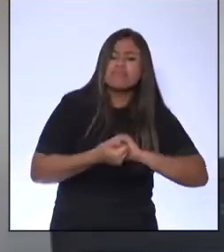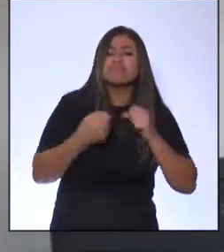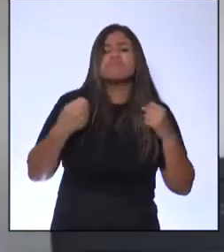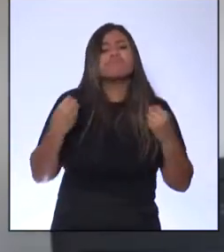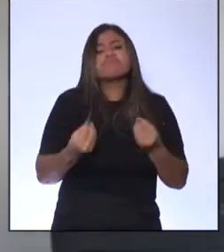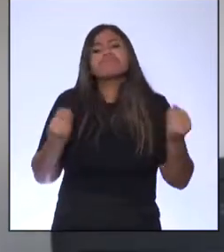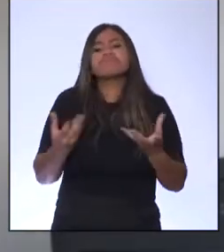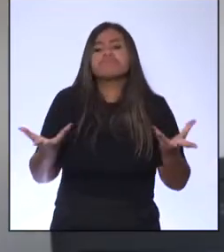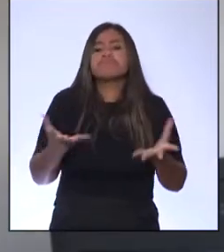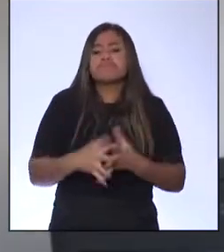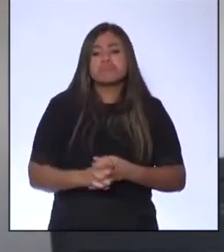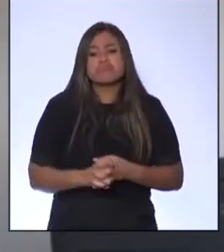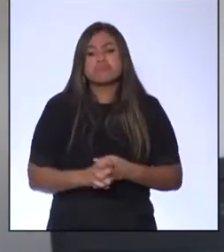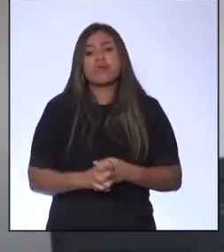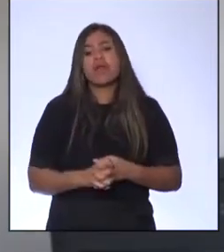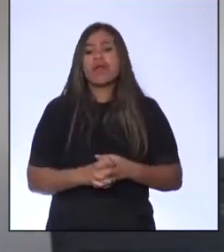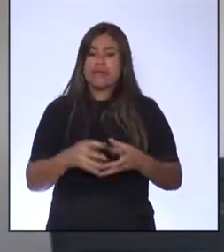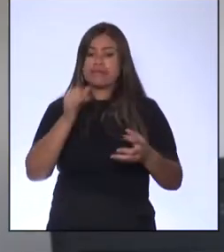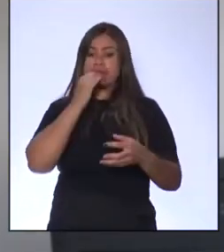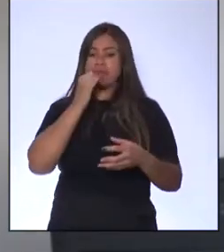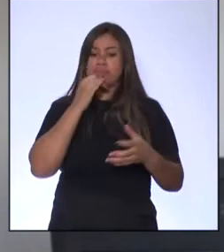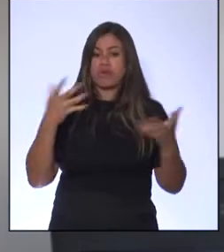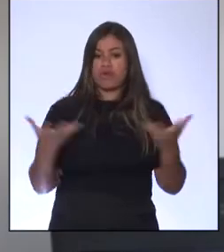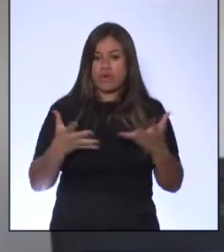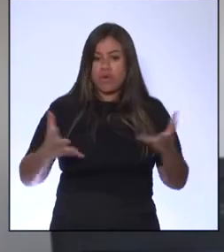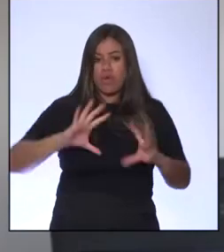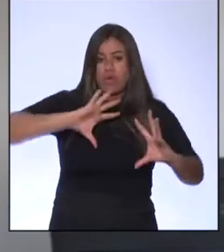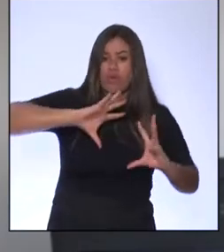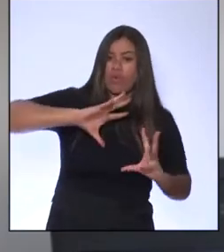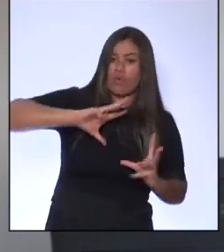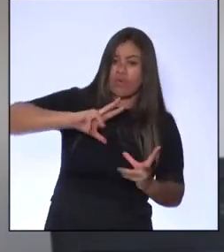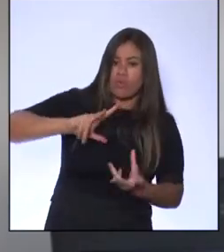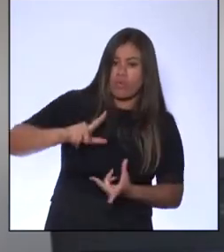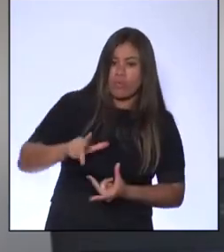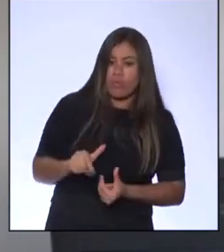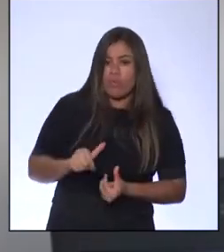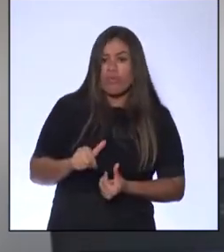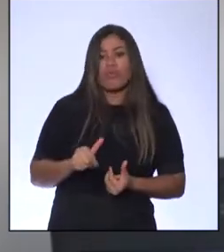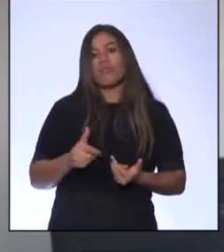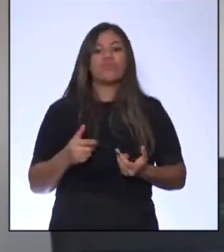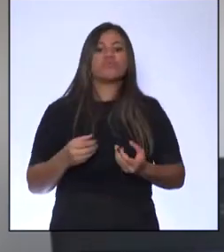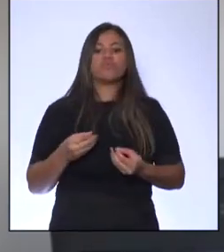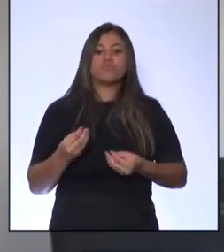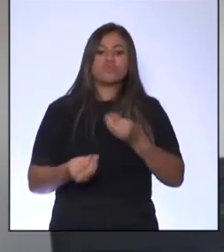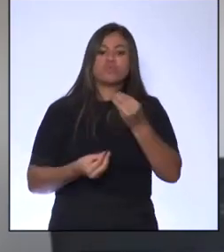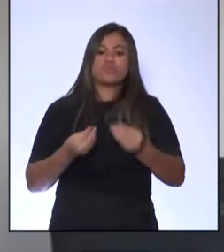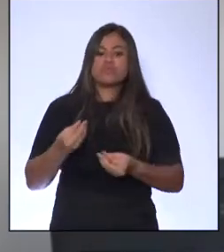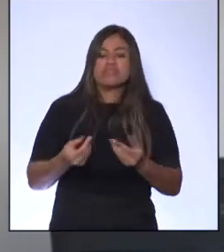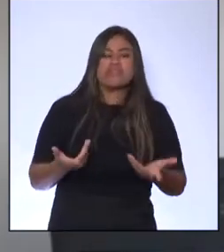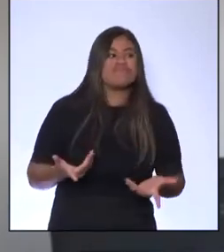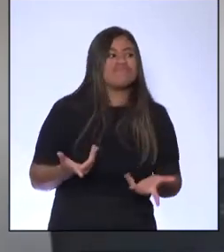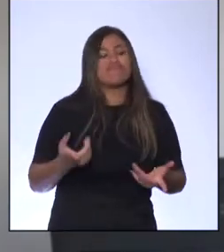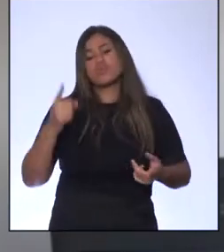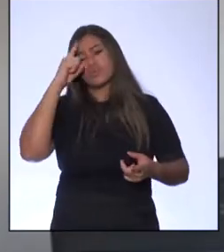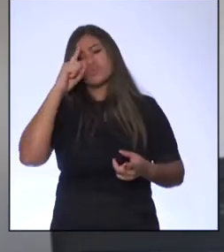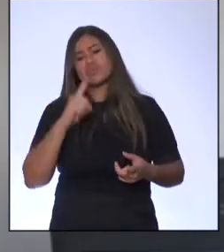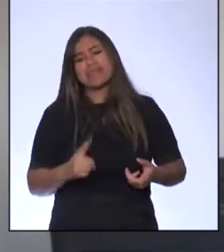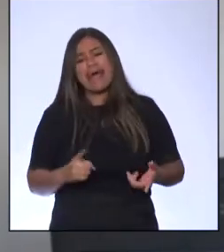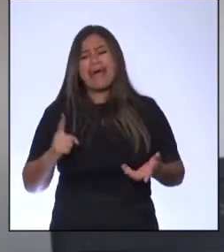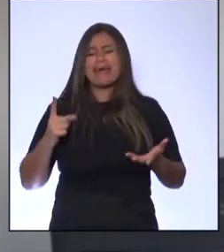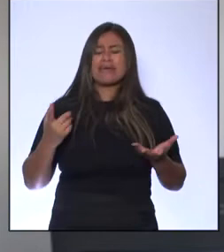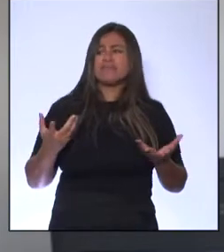mundo VUCA, que a Viviane também explicou aqui, vulnerável, incerto,